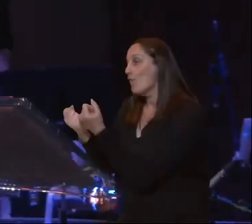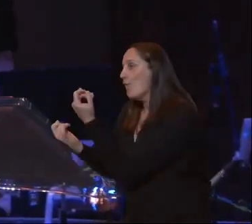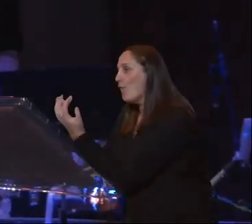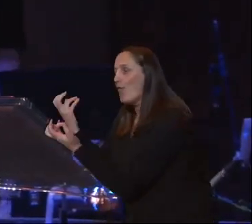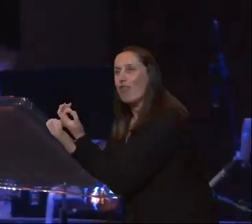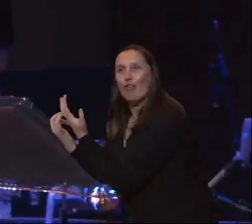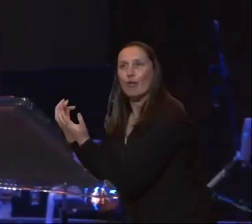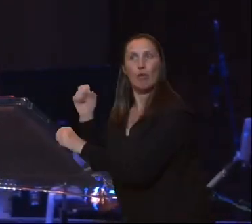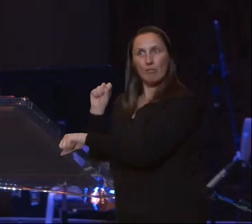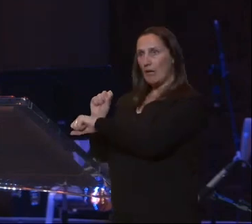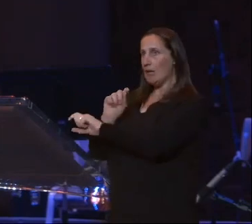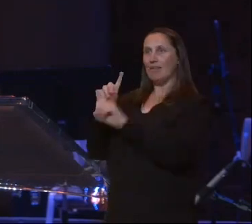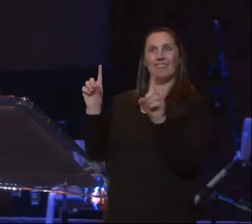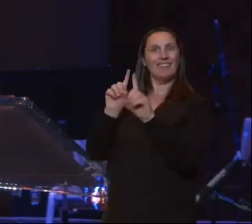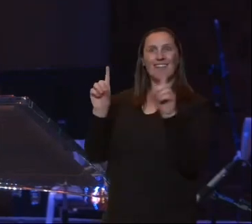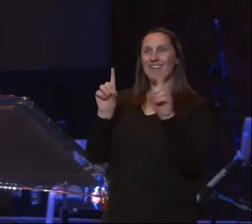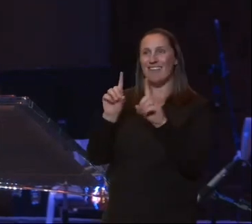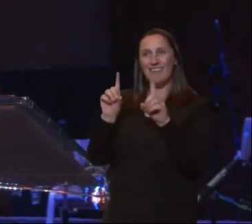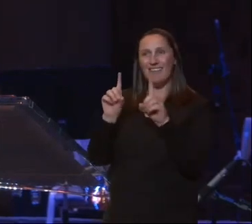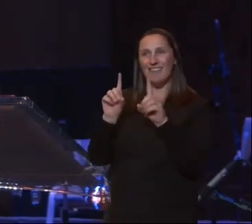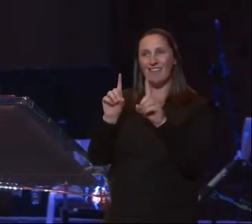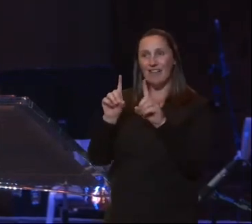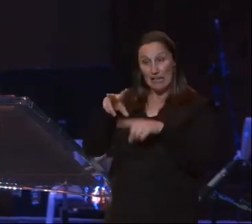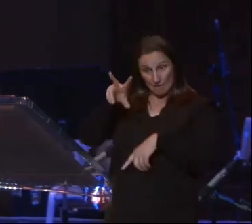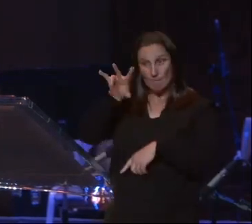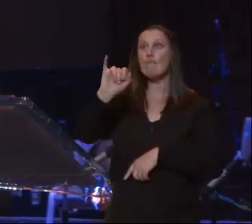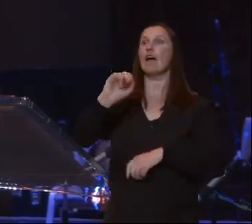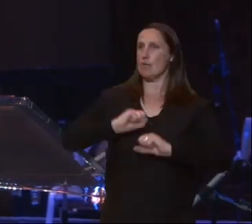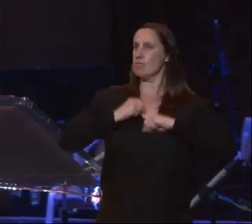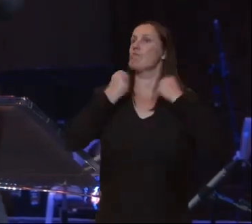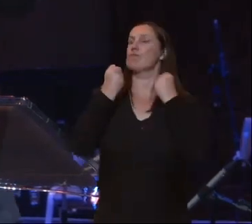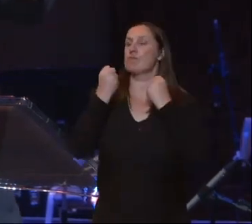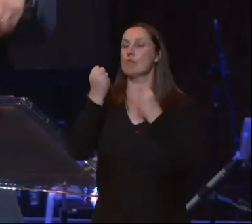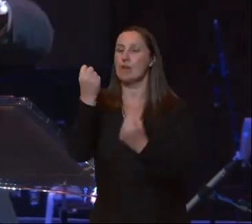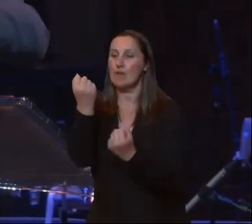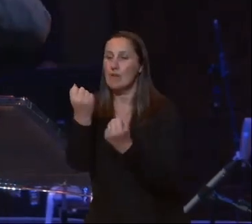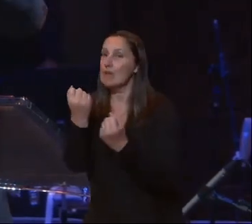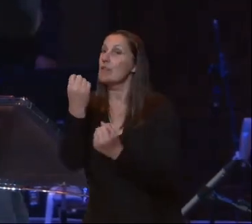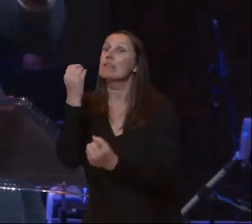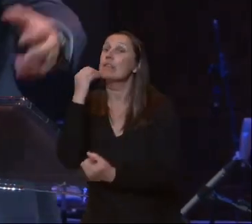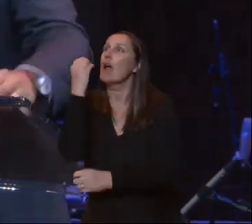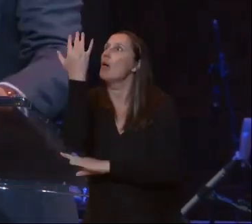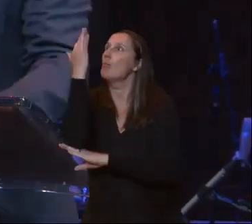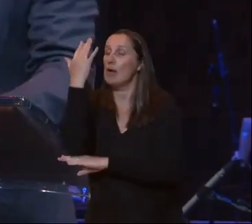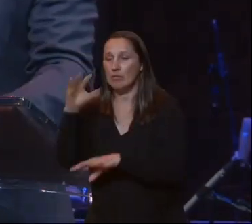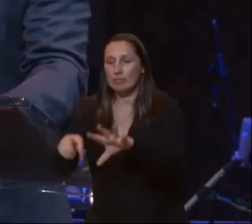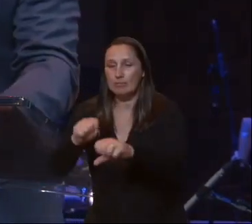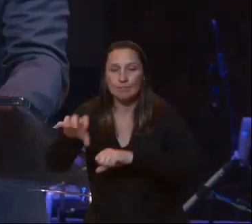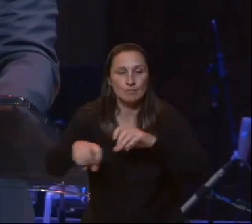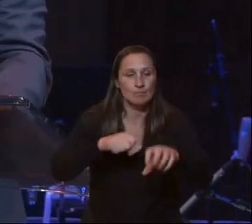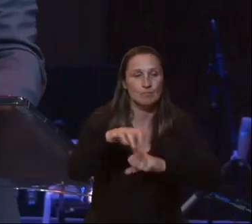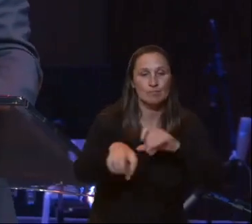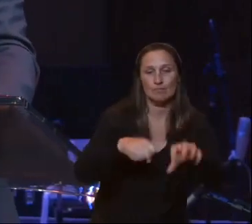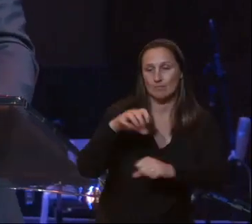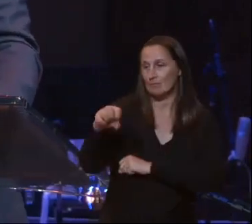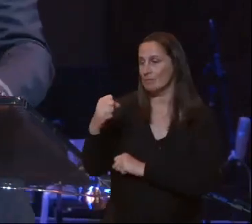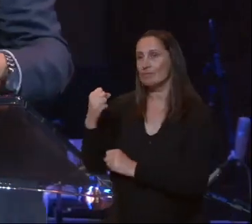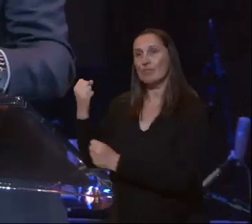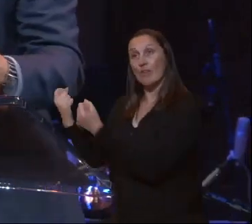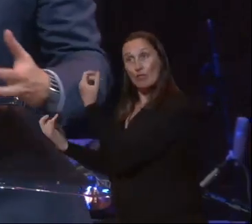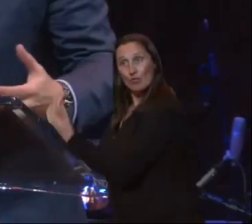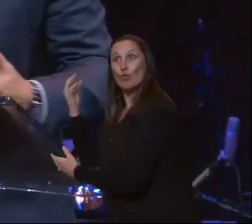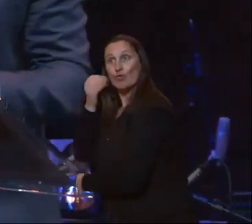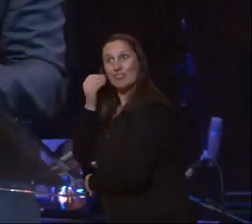não estava parada. Mas por mais que ela passasse o dia catando gravetos,